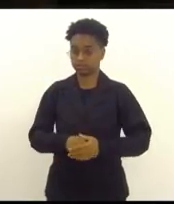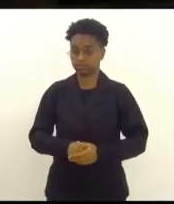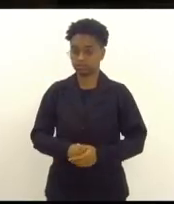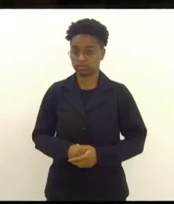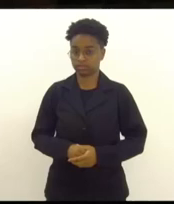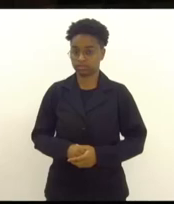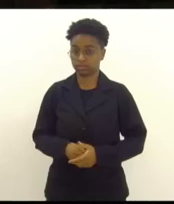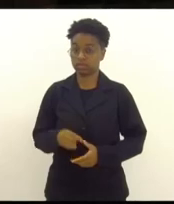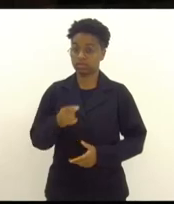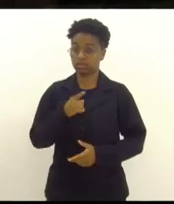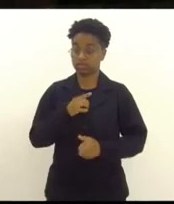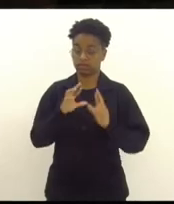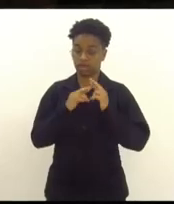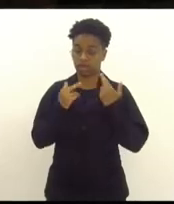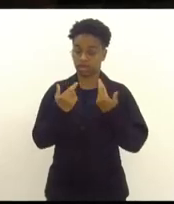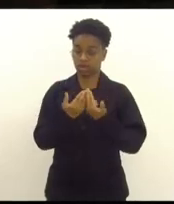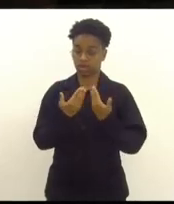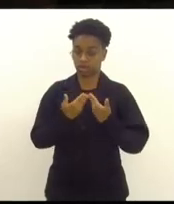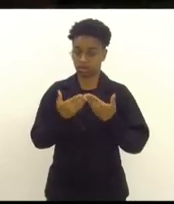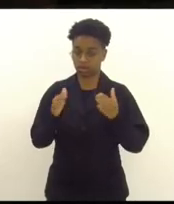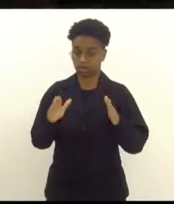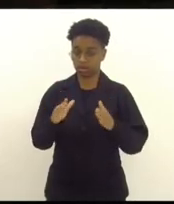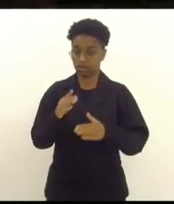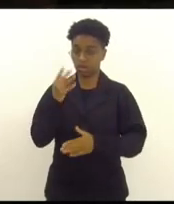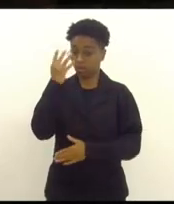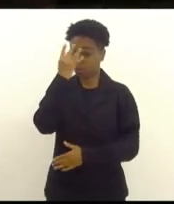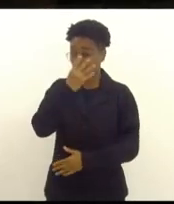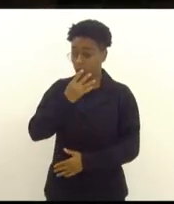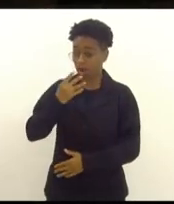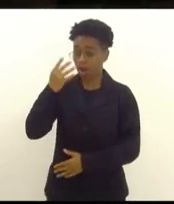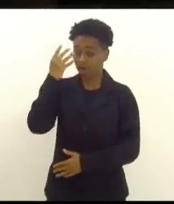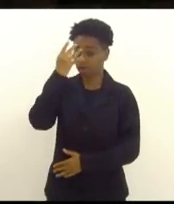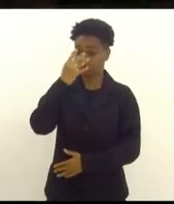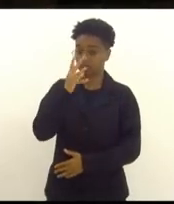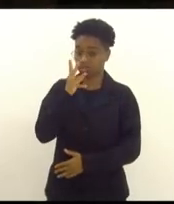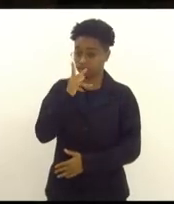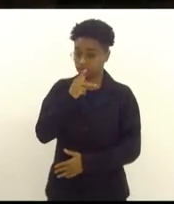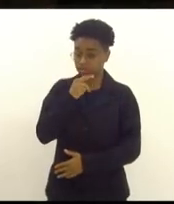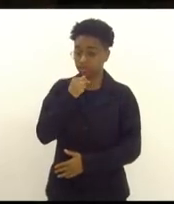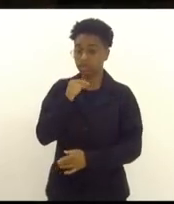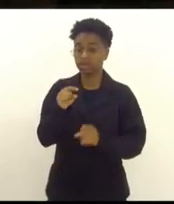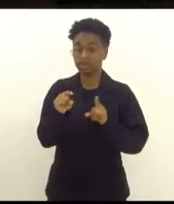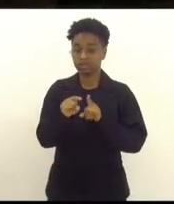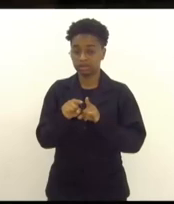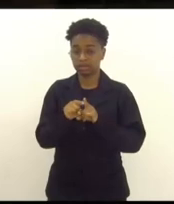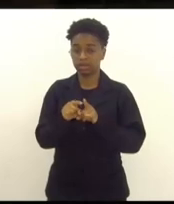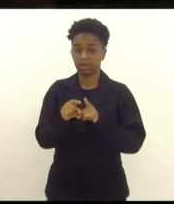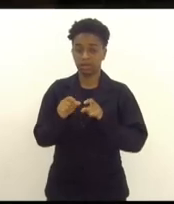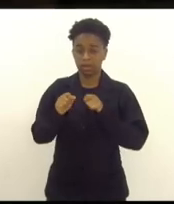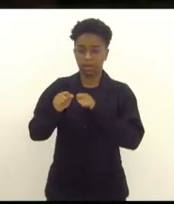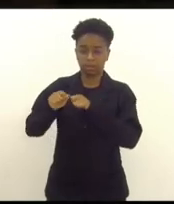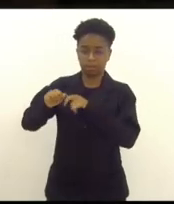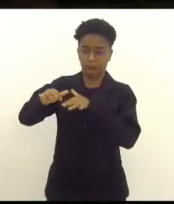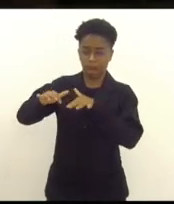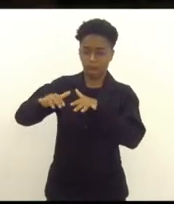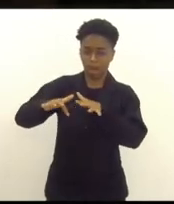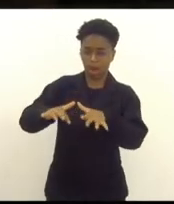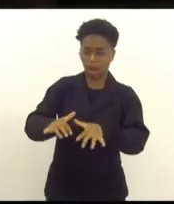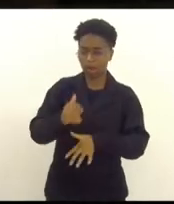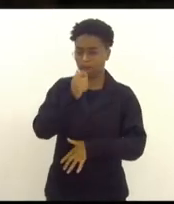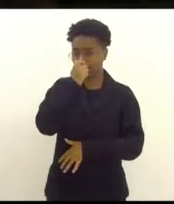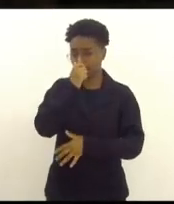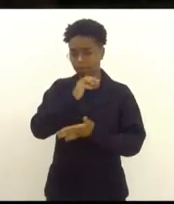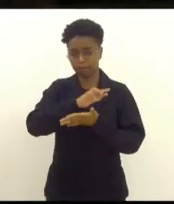uma audiência pública de quatro horas com muitas muito frequentada por diversos